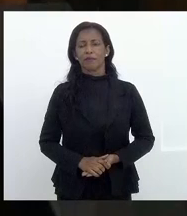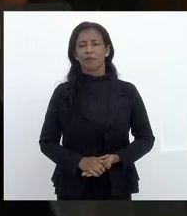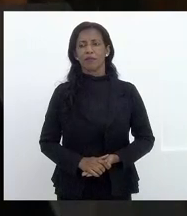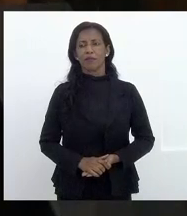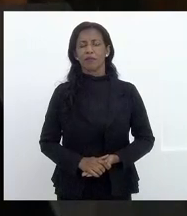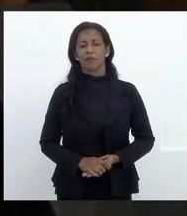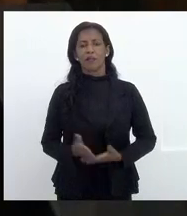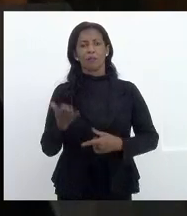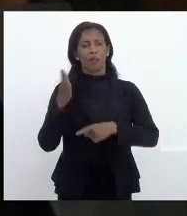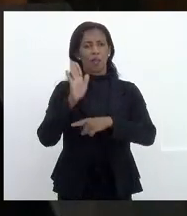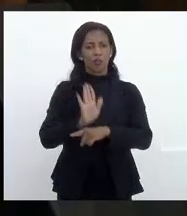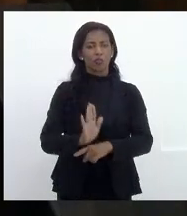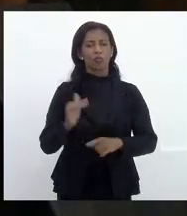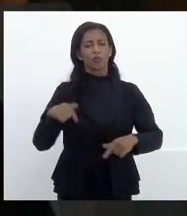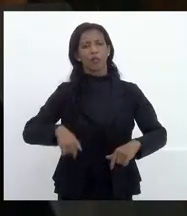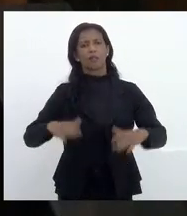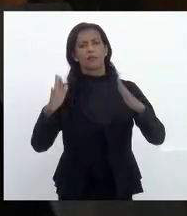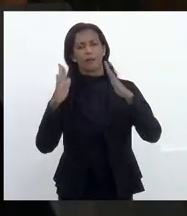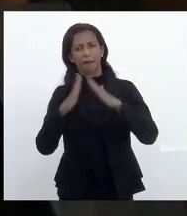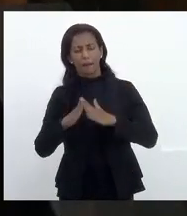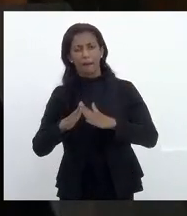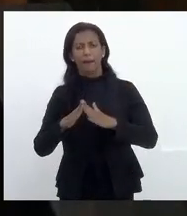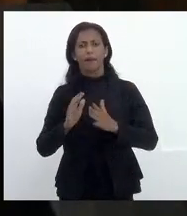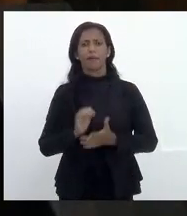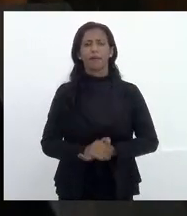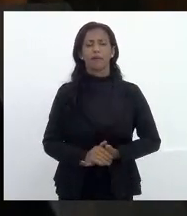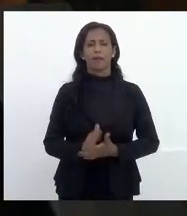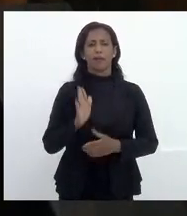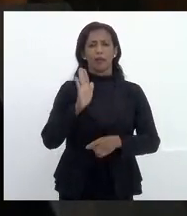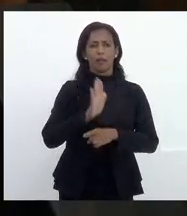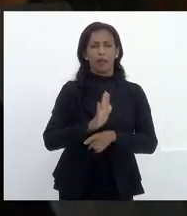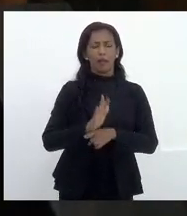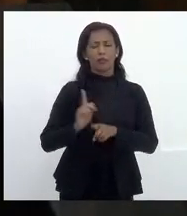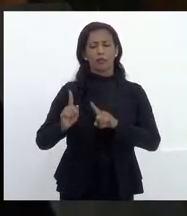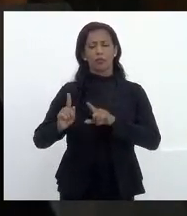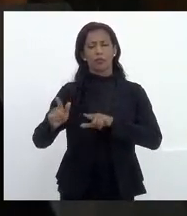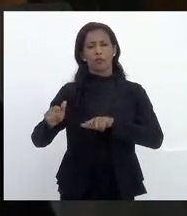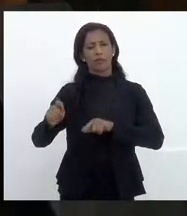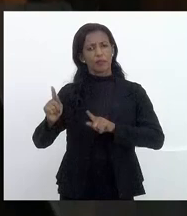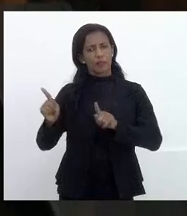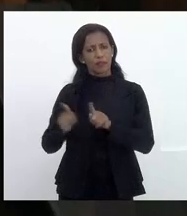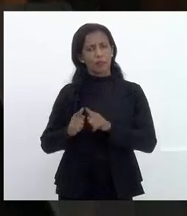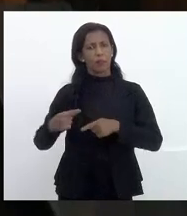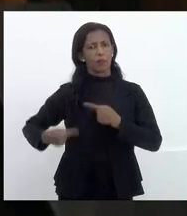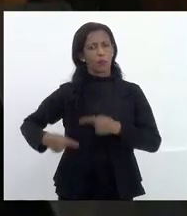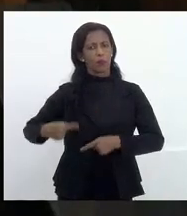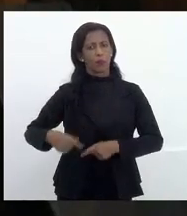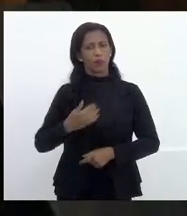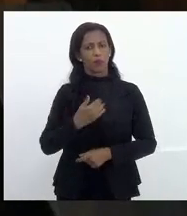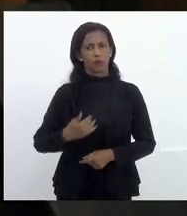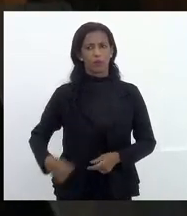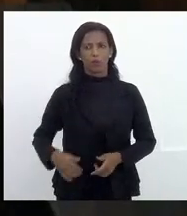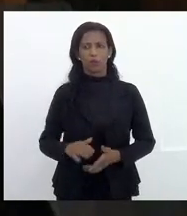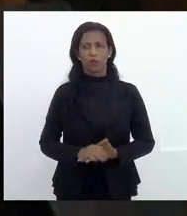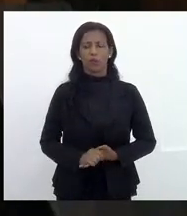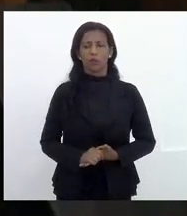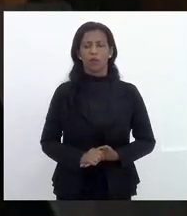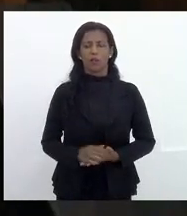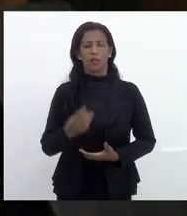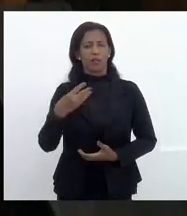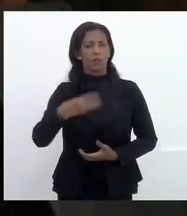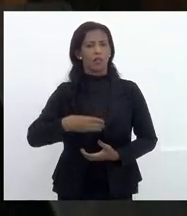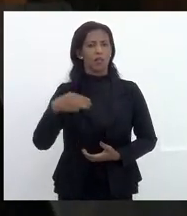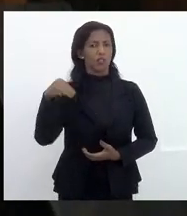ele também ajuda este estado ajuda a sua casa a fazer políticas públicas já que me falta também vai ser corpo até porque